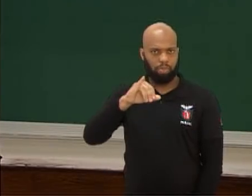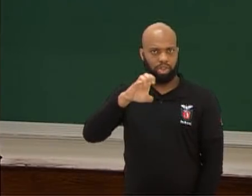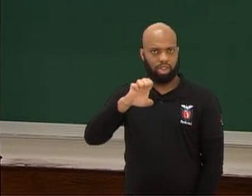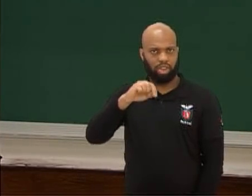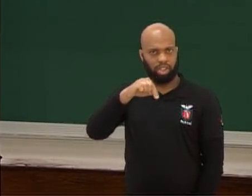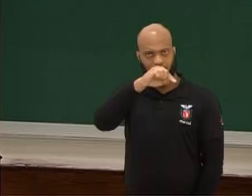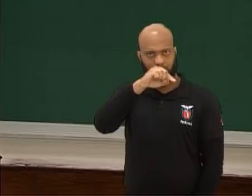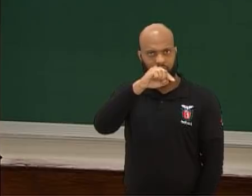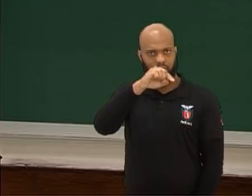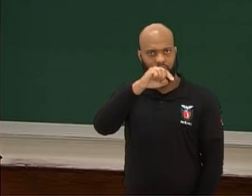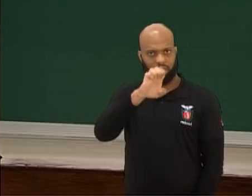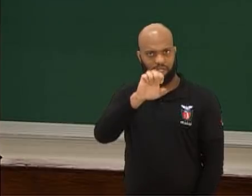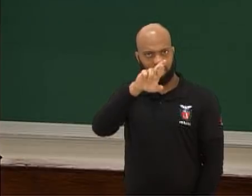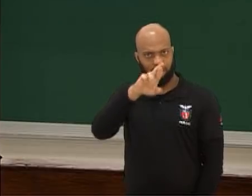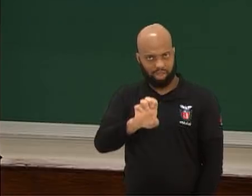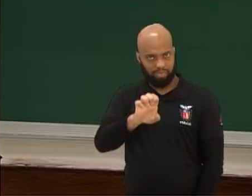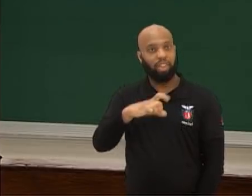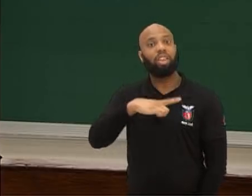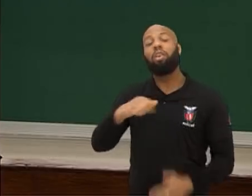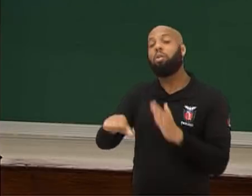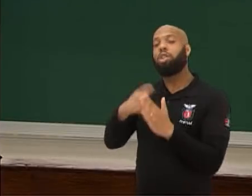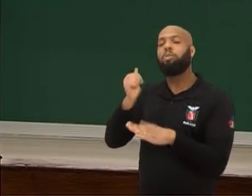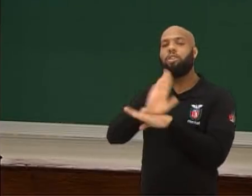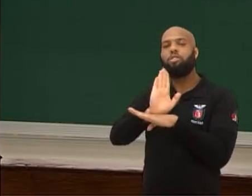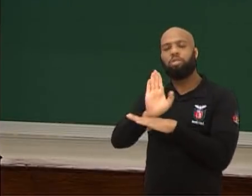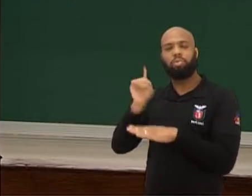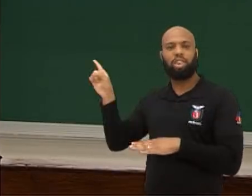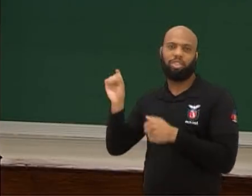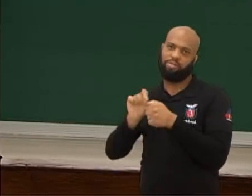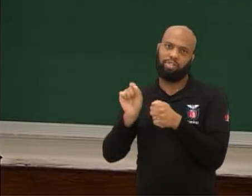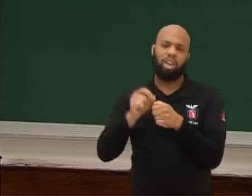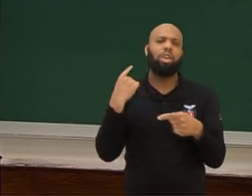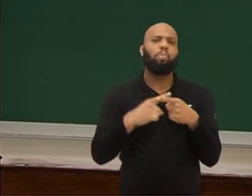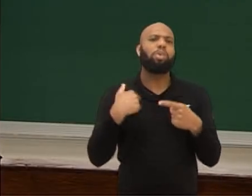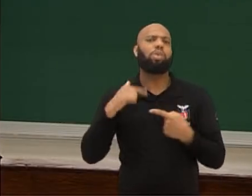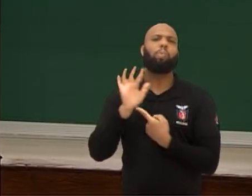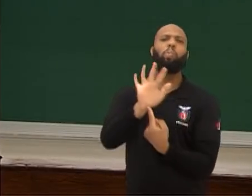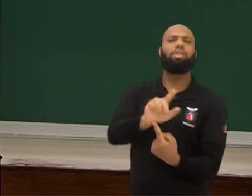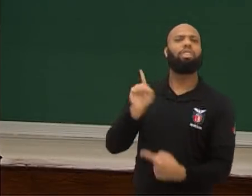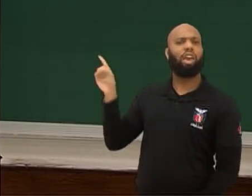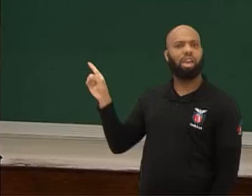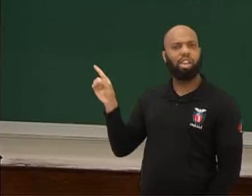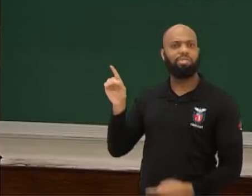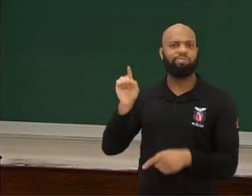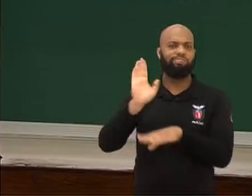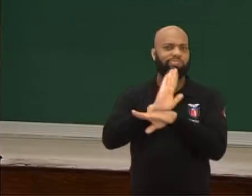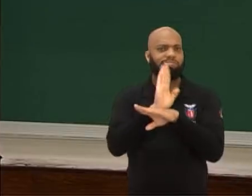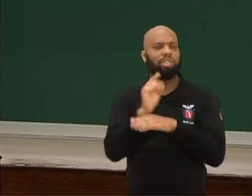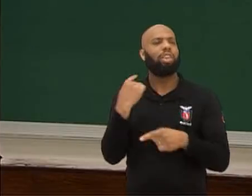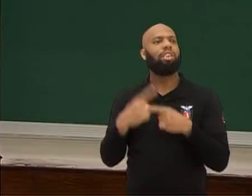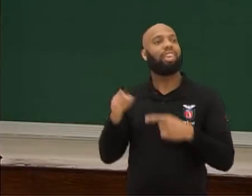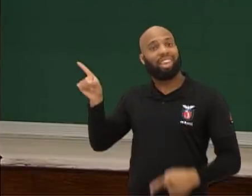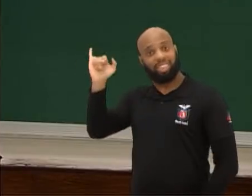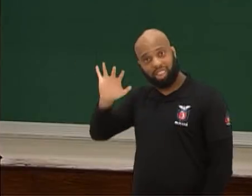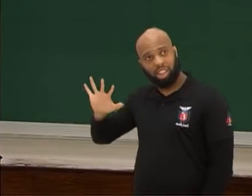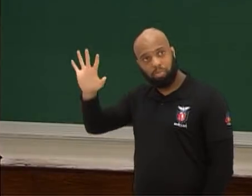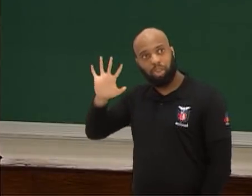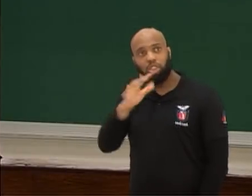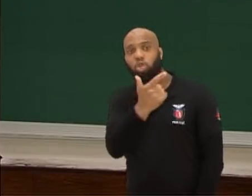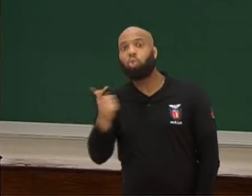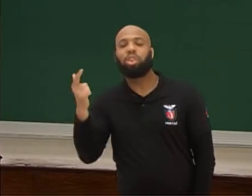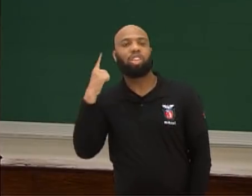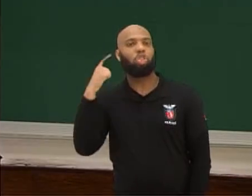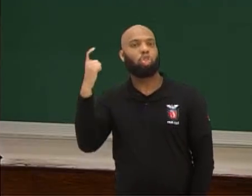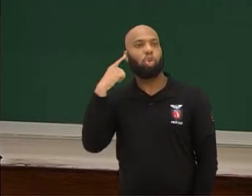primeiro filme projetado por eles. E por que eu trouxe essa cena para vocês relembrarem? Porque essa é uma imagem que não tem o